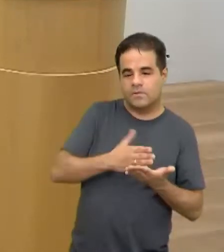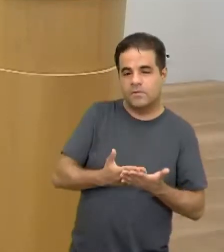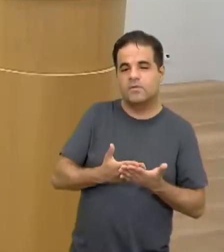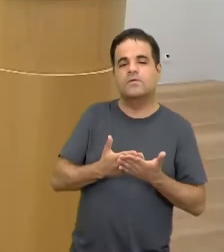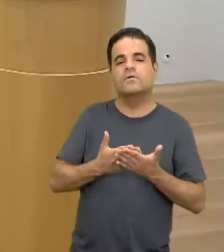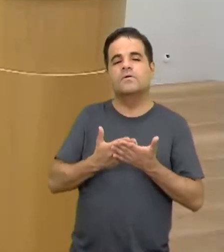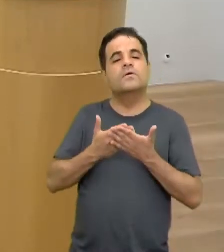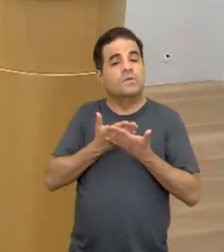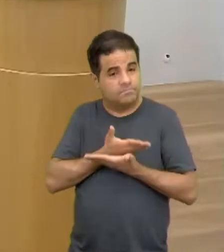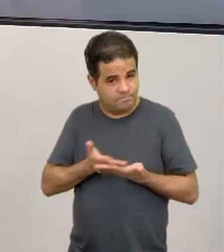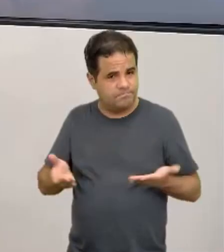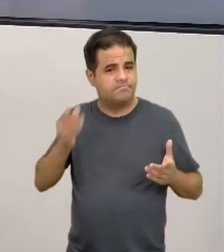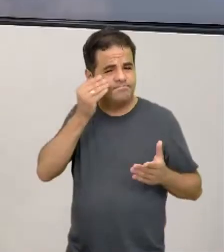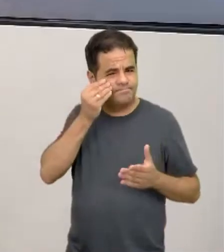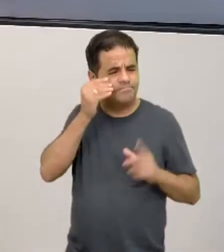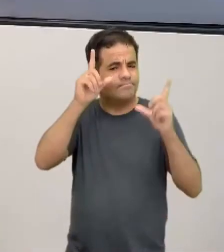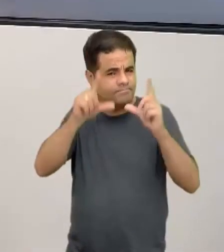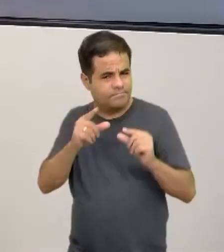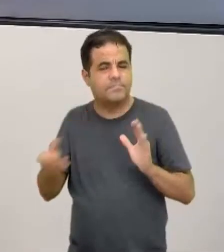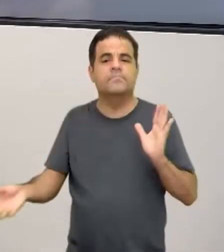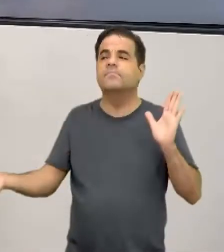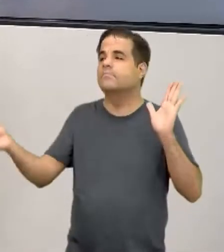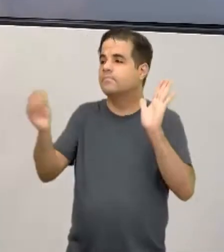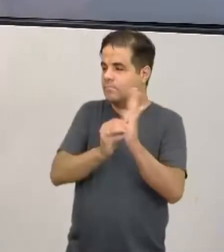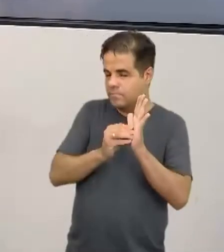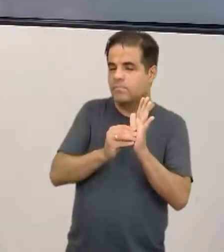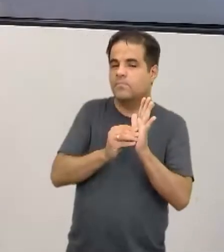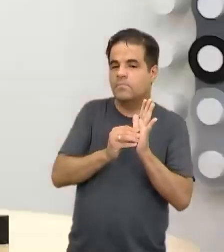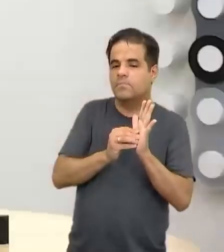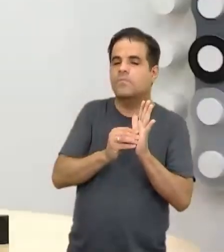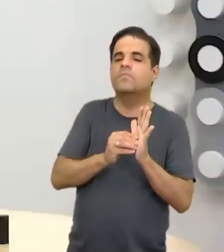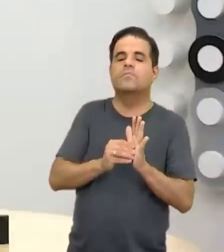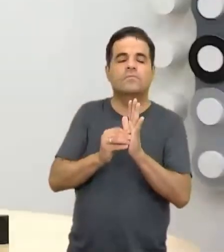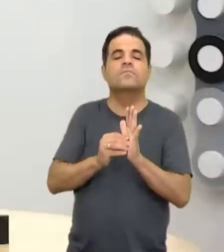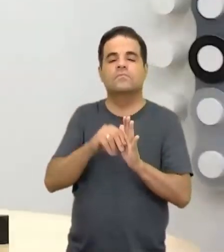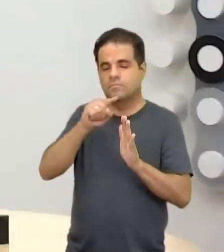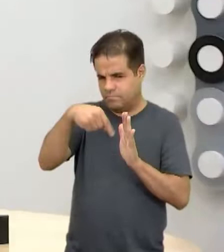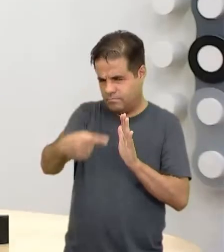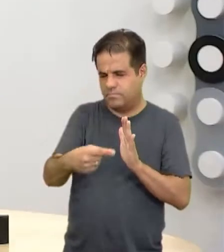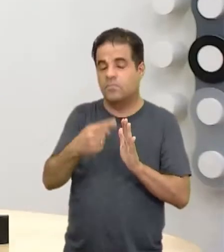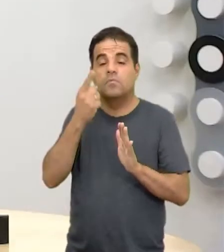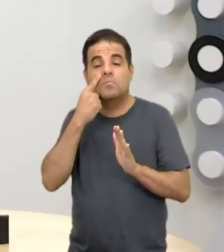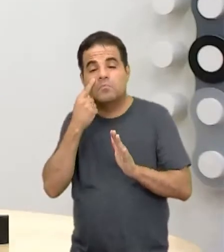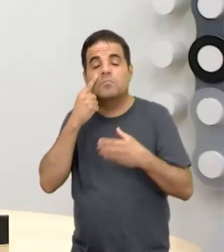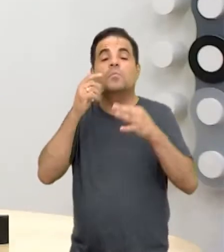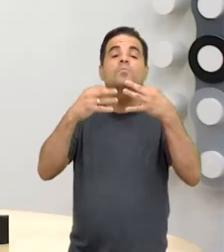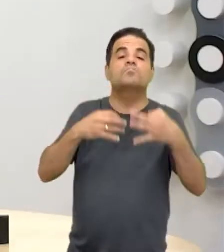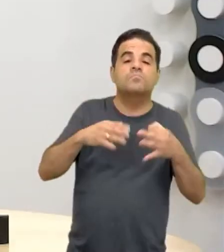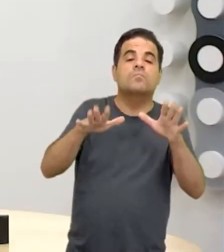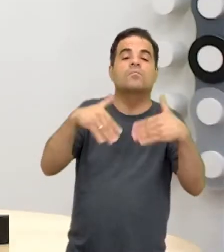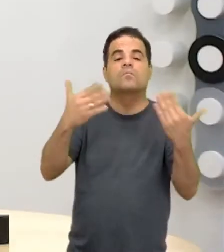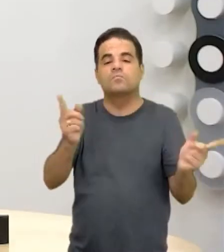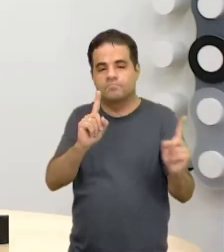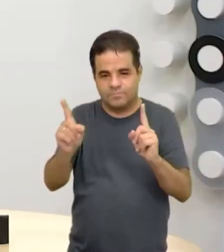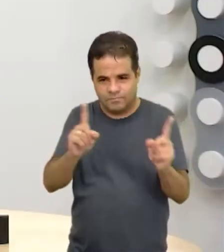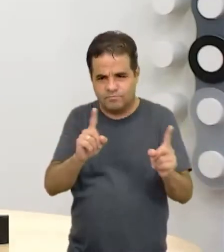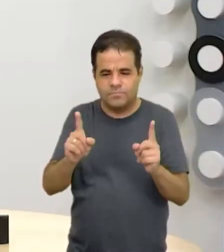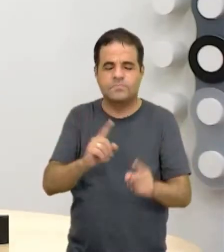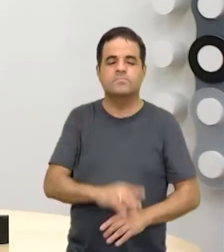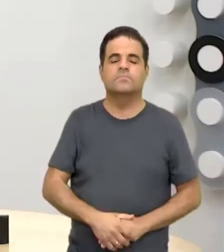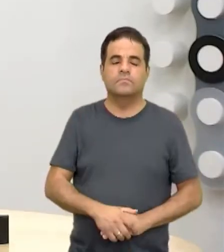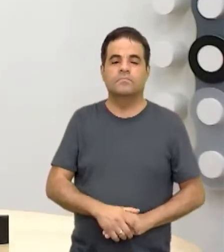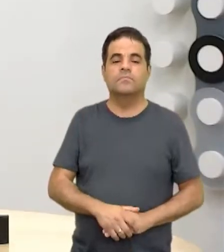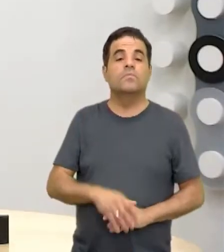é bom, bastante. Que aí a gente coloca aí de novo e a Qual que gente... seria o, né? Exato, qual que Se tem seria uma mudança, então... característica da mudança no volume,